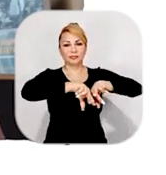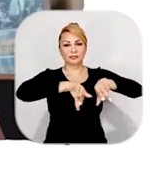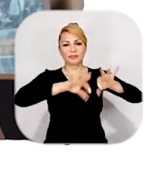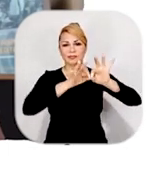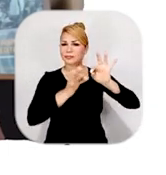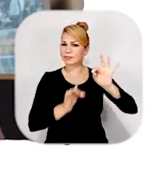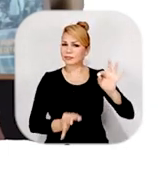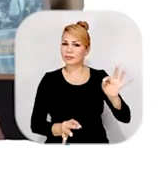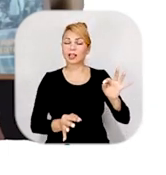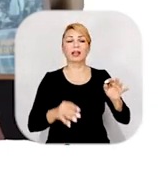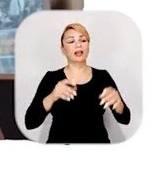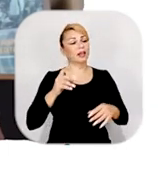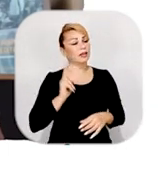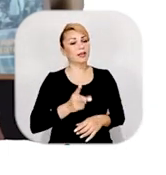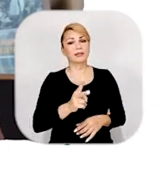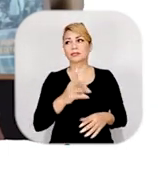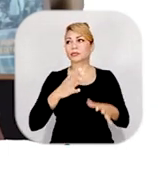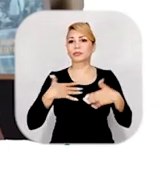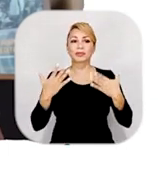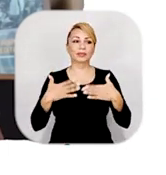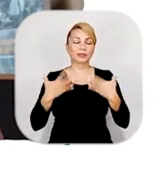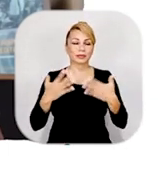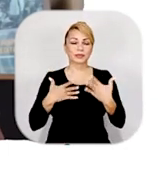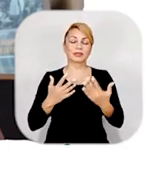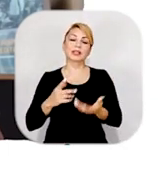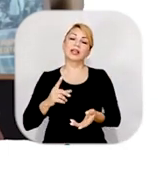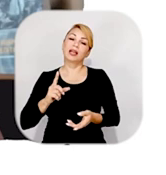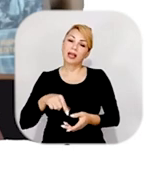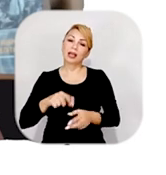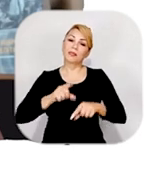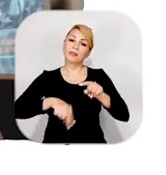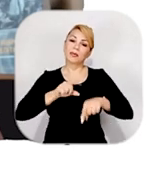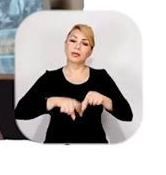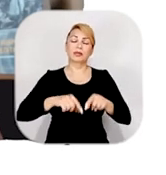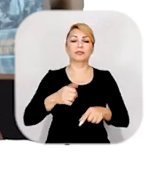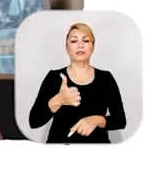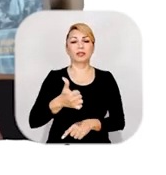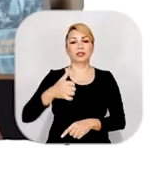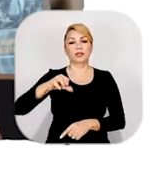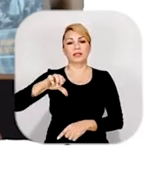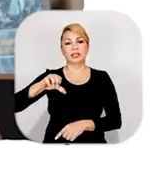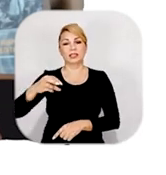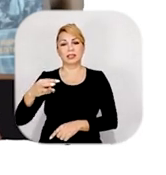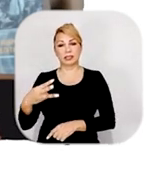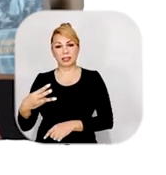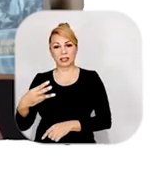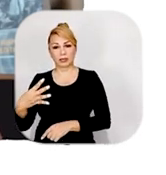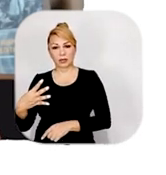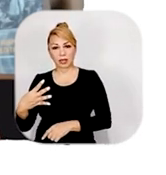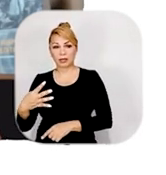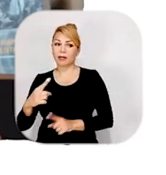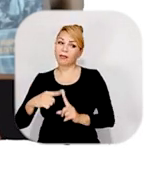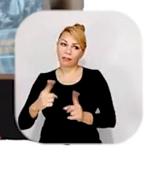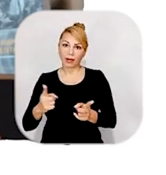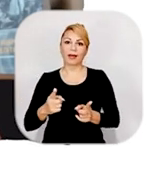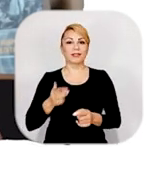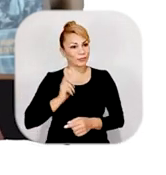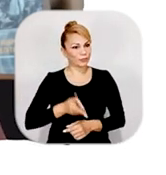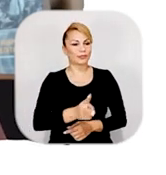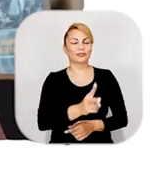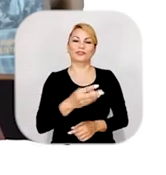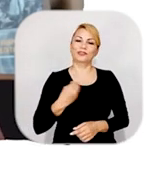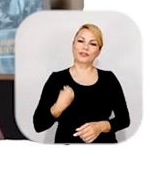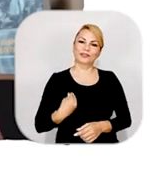vasto, é sempre uma alegria, né? Porque ele é um material que é de 1934, mas ele está vivo, né? Aí o Ryan estava até mostrando aí